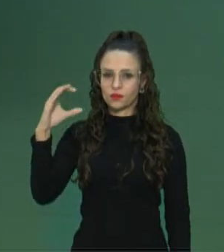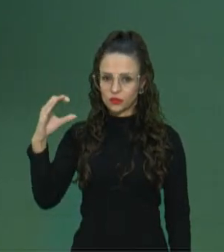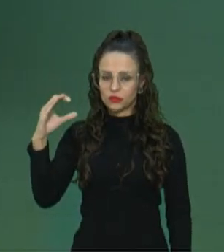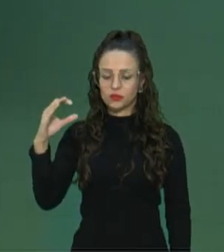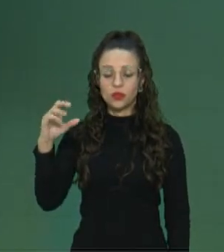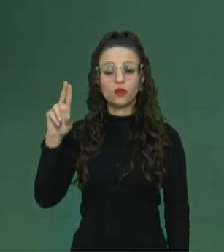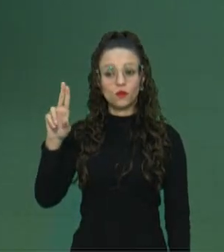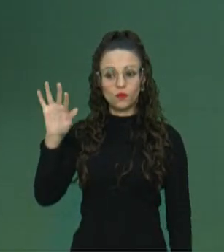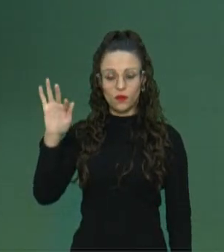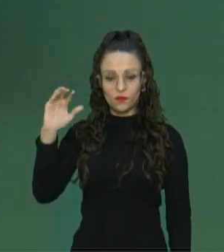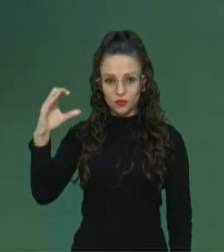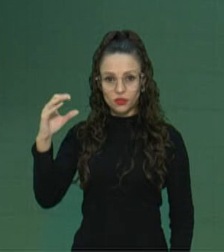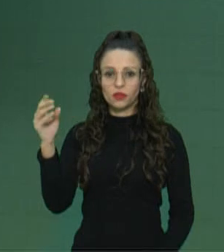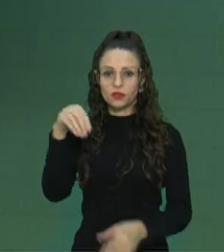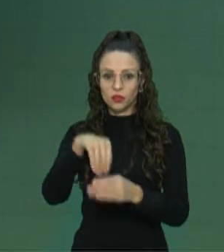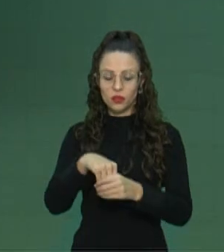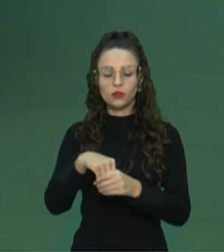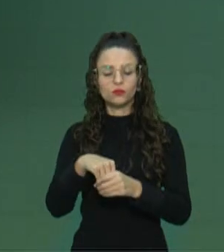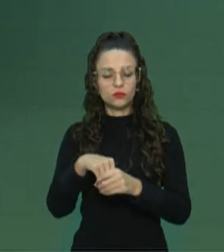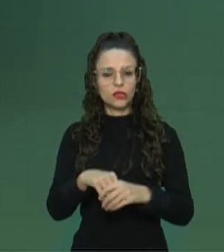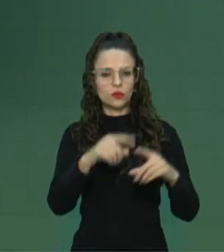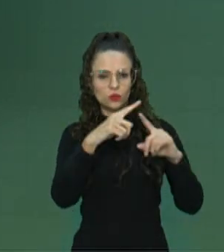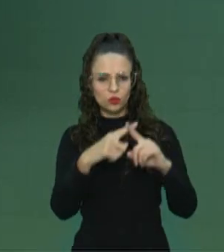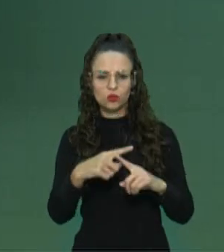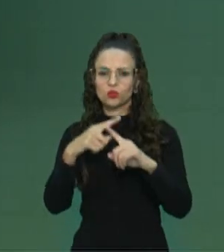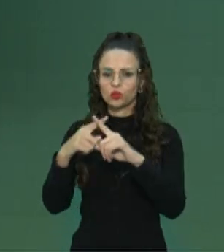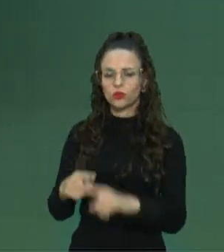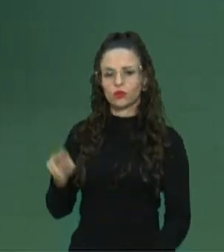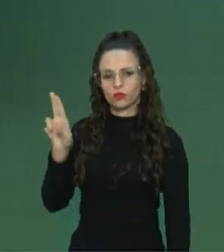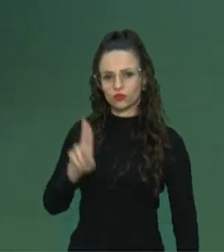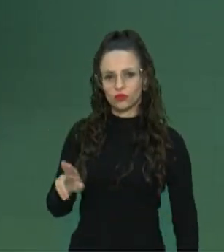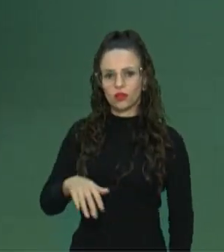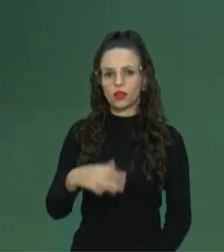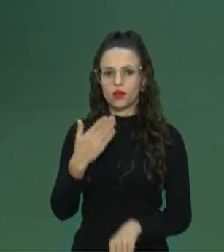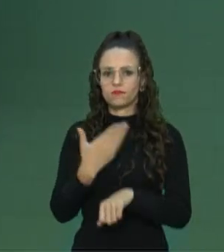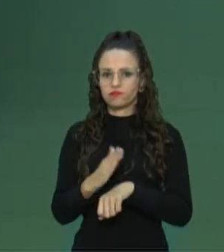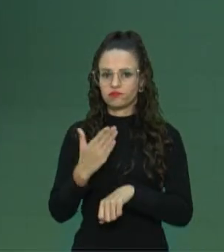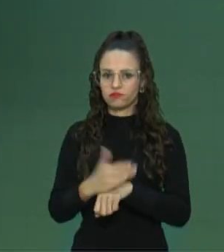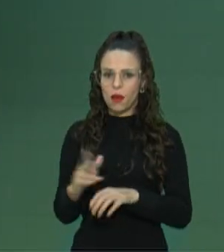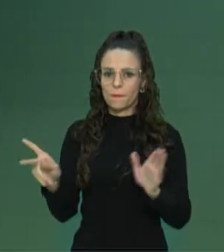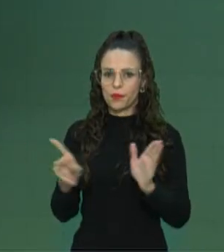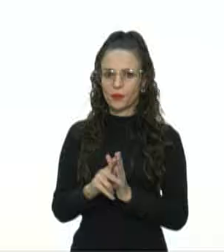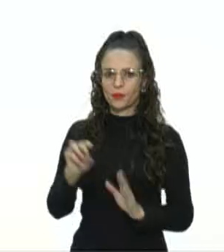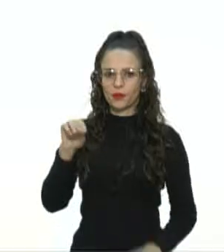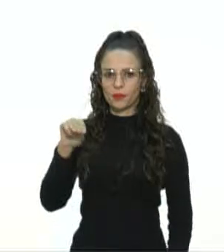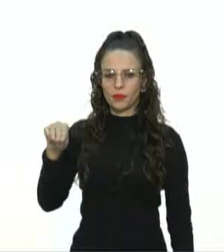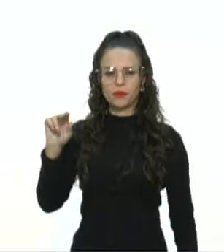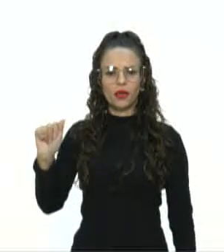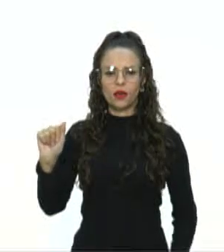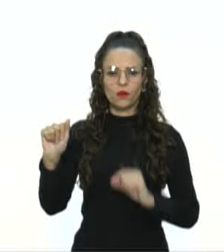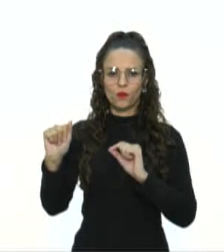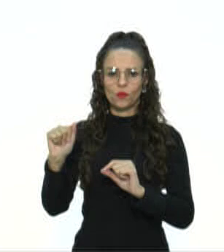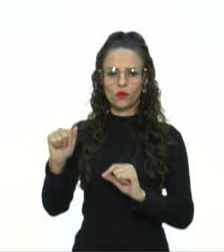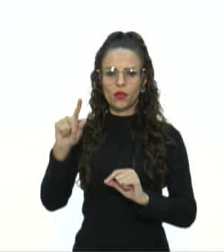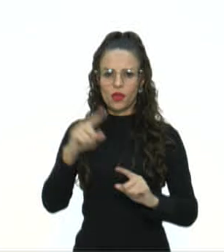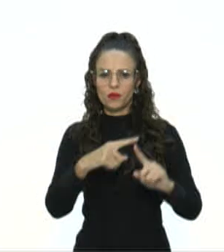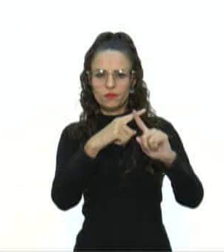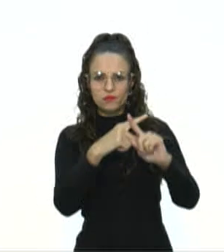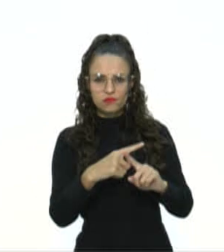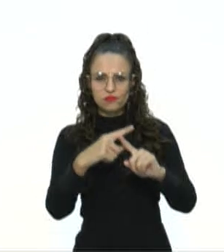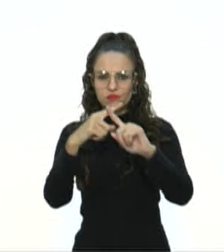do UFC, é uma competição que utiliza-se técnicas do MMA. Então, o que consiste o MMA? Eles são combates